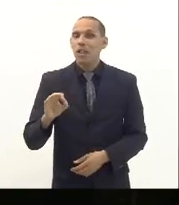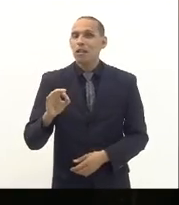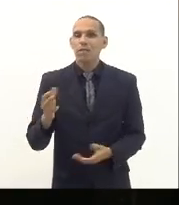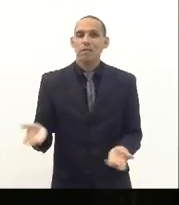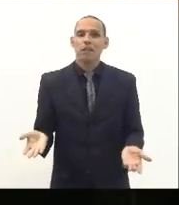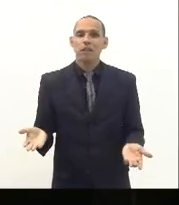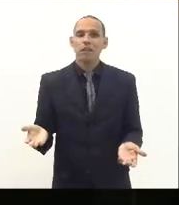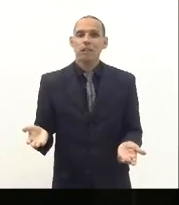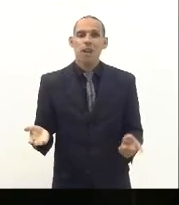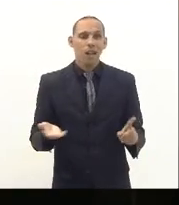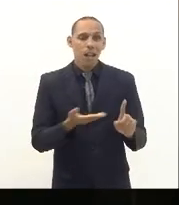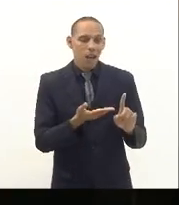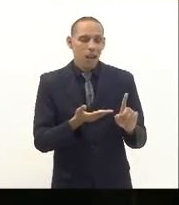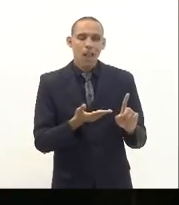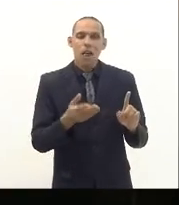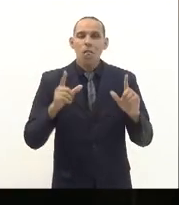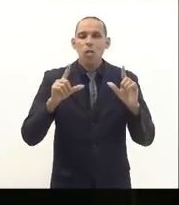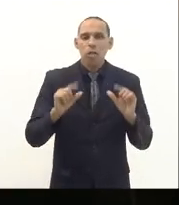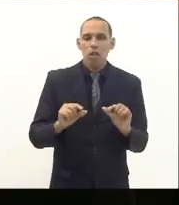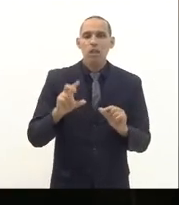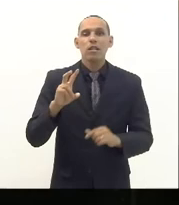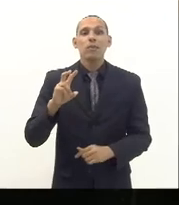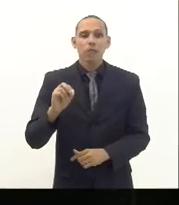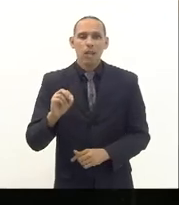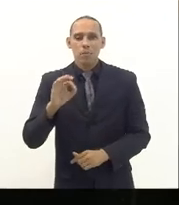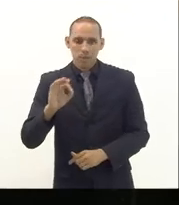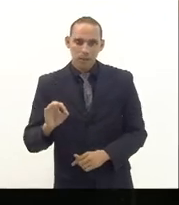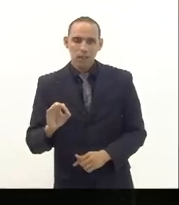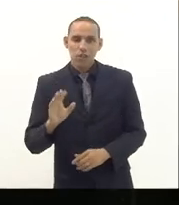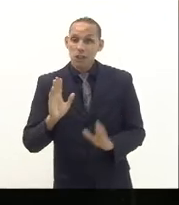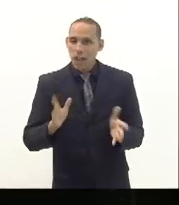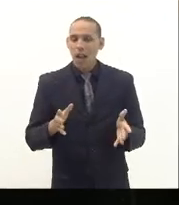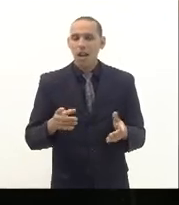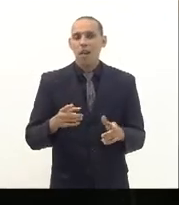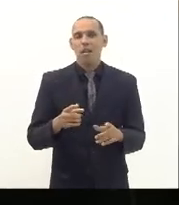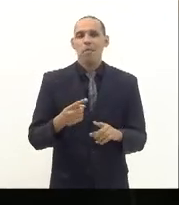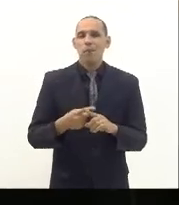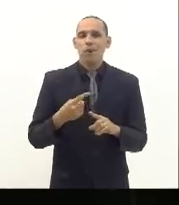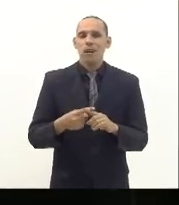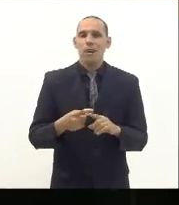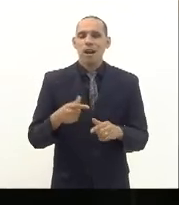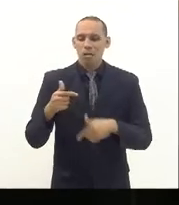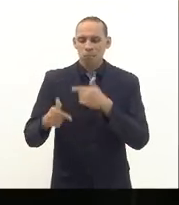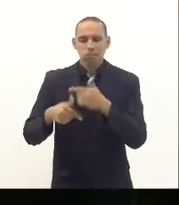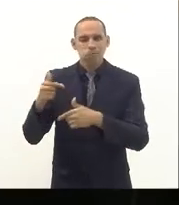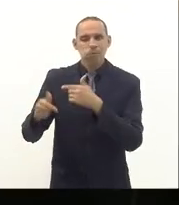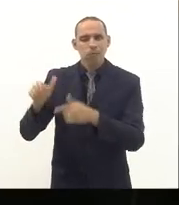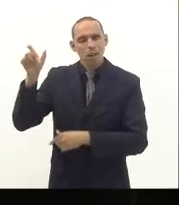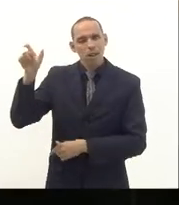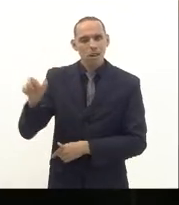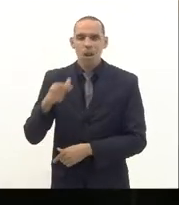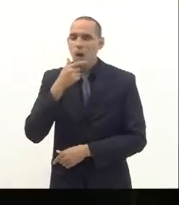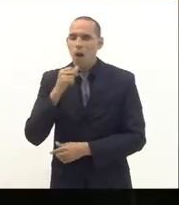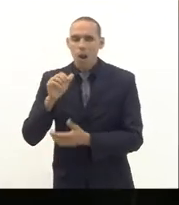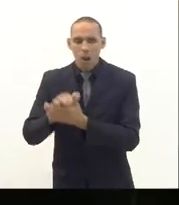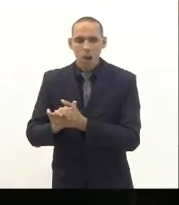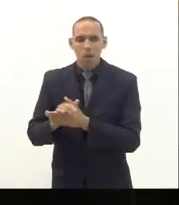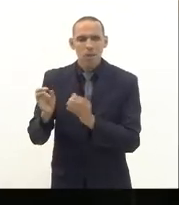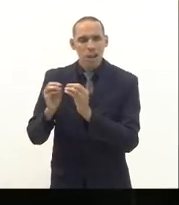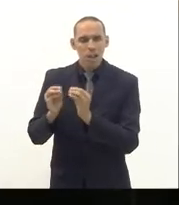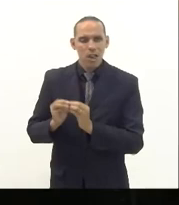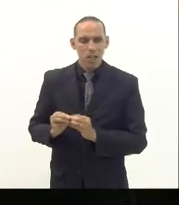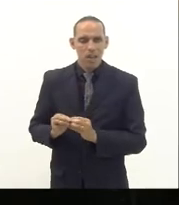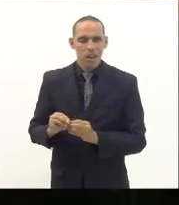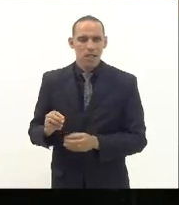ou seja ela já tem uma redução de 50 por cento pelos trabalhos que ele realizava a extra